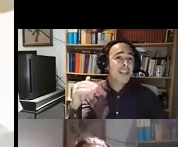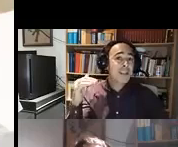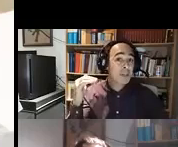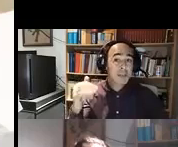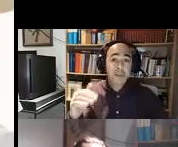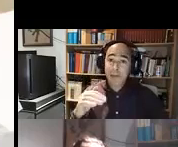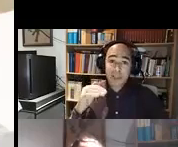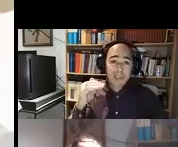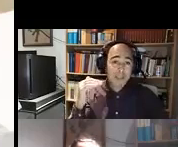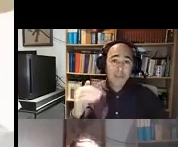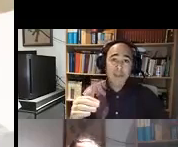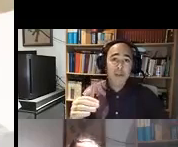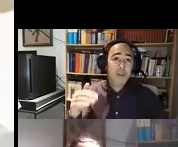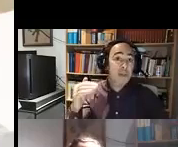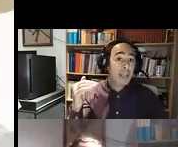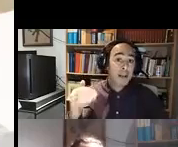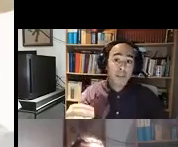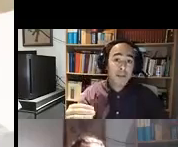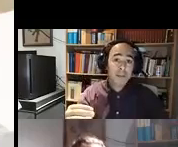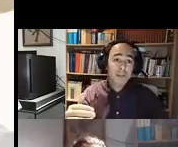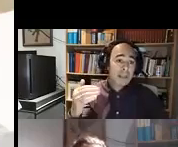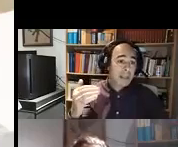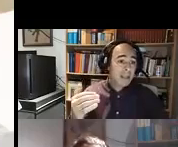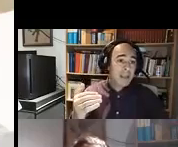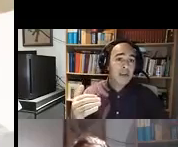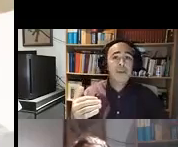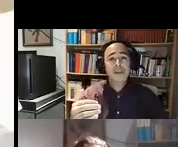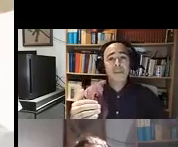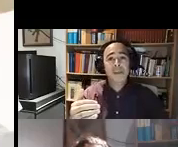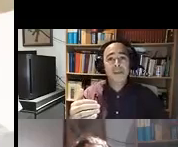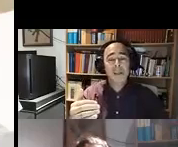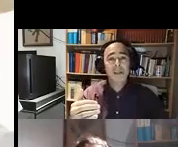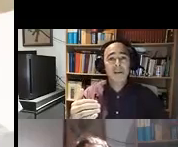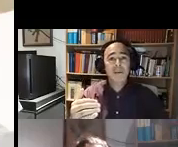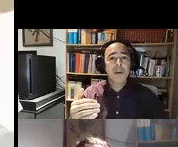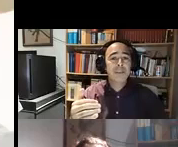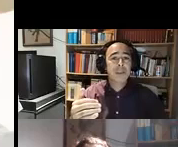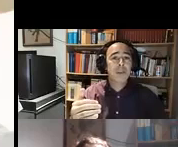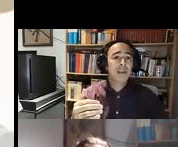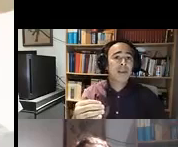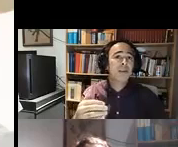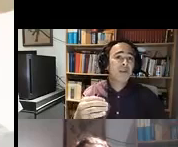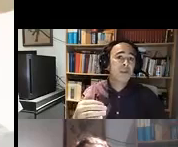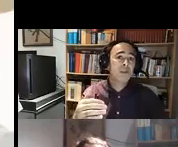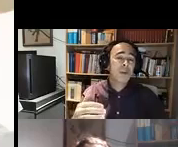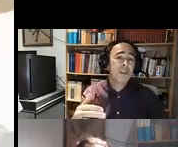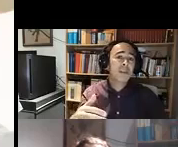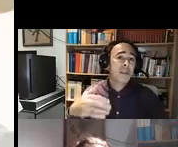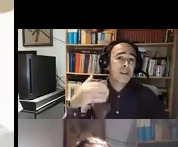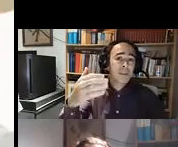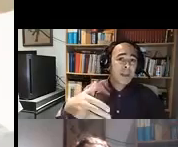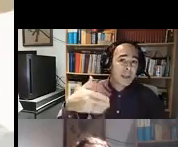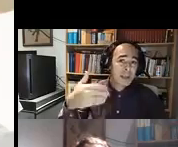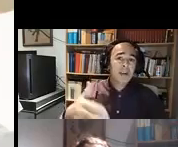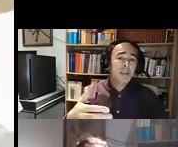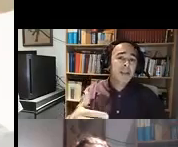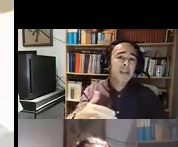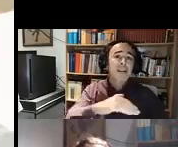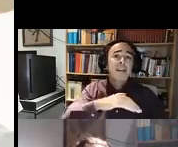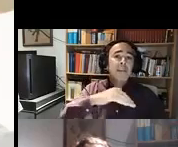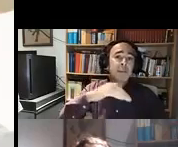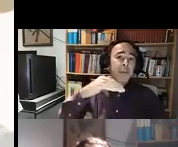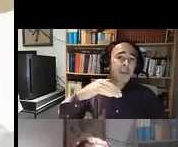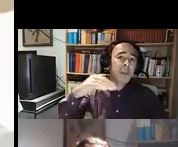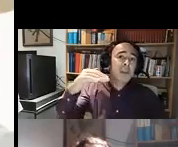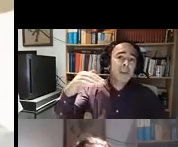por Soares aqui mas vai estar sempre a fazer o mesmo ganhar o mesmo é a reference mais Ele oferece a possibilidade de todos os meses e cada